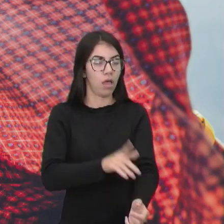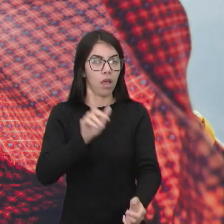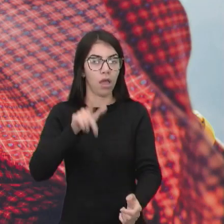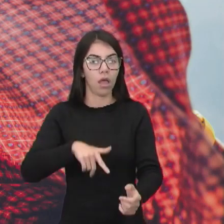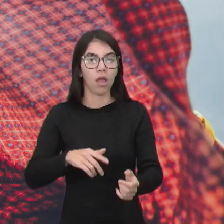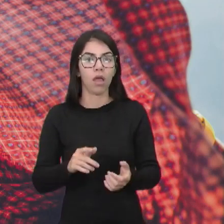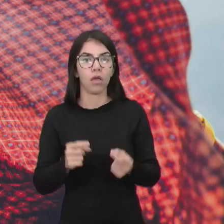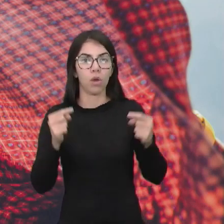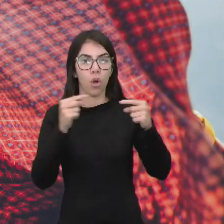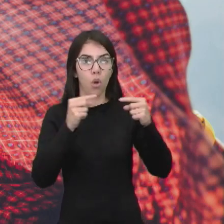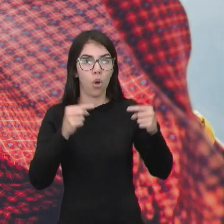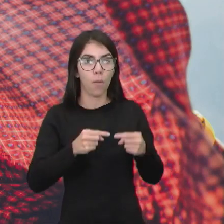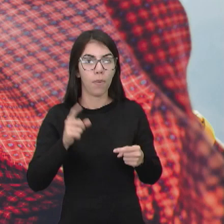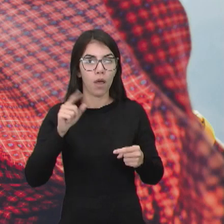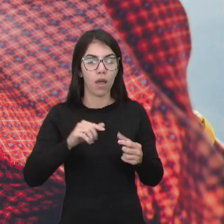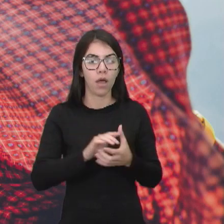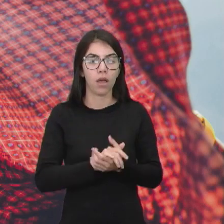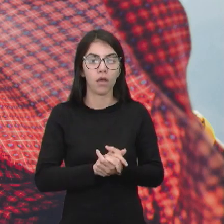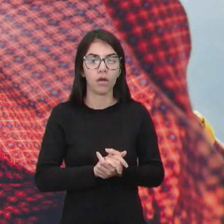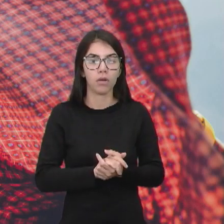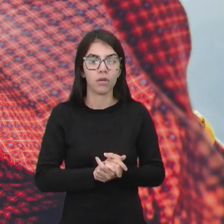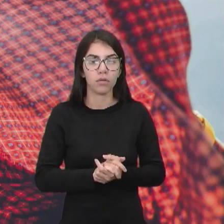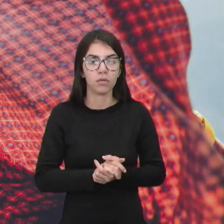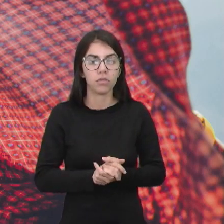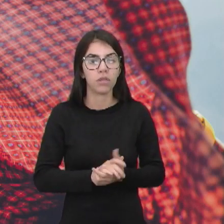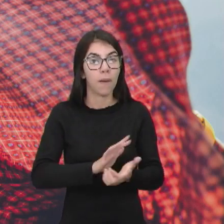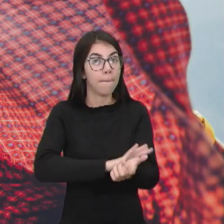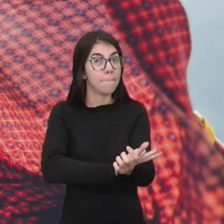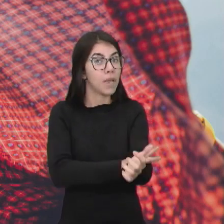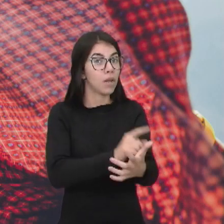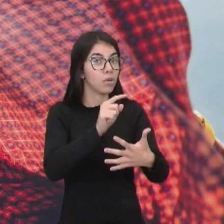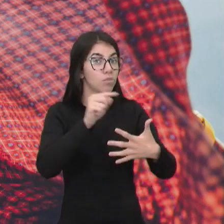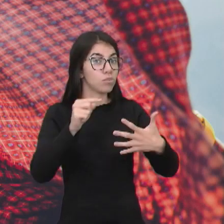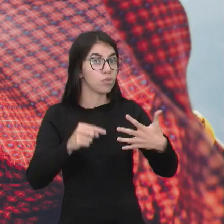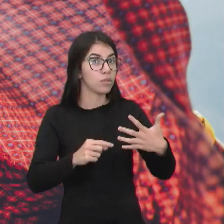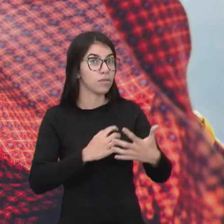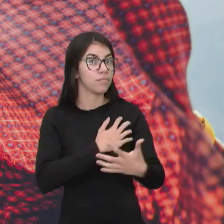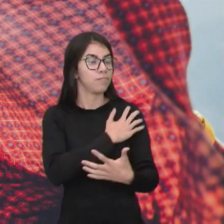acaba caindo nesse tipo de preconceitos ou de